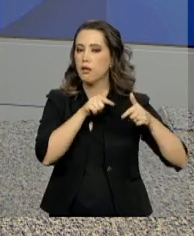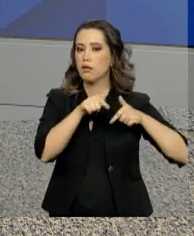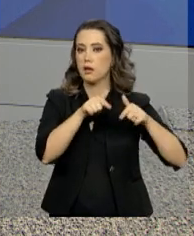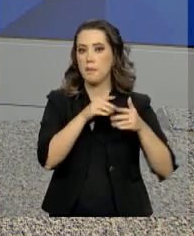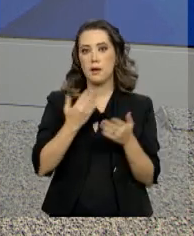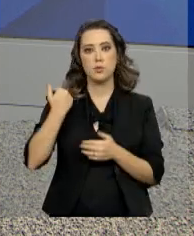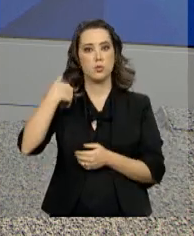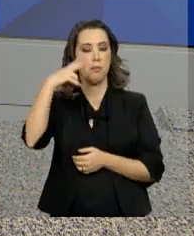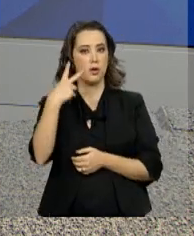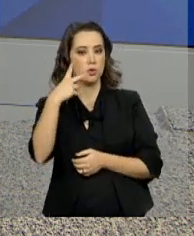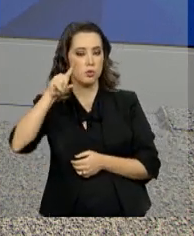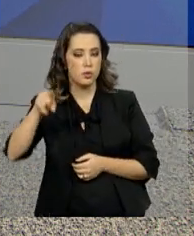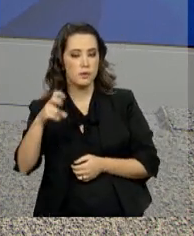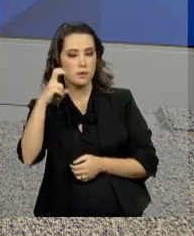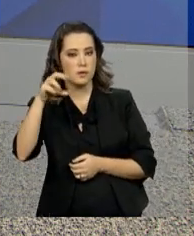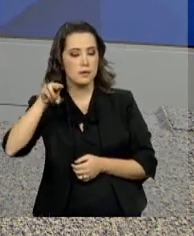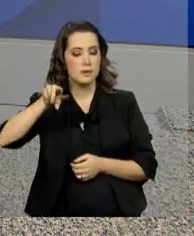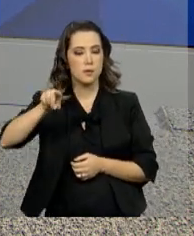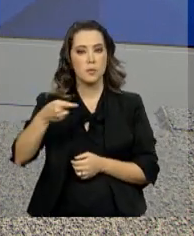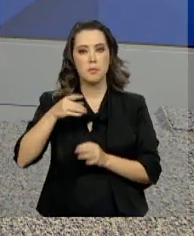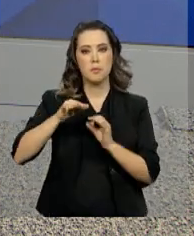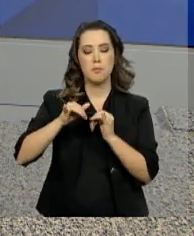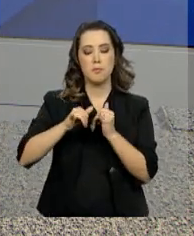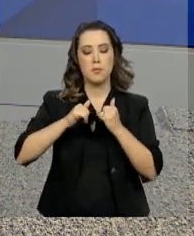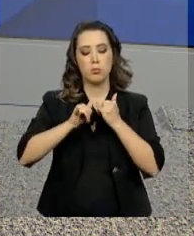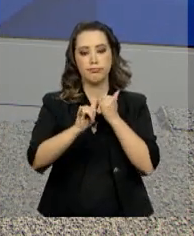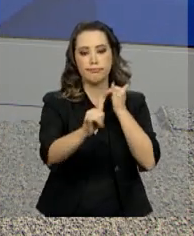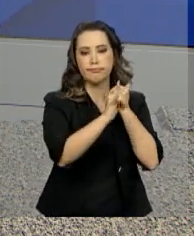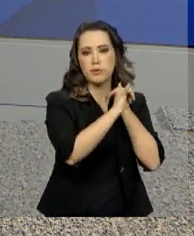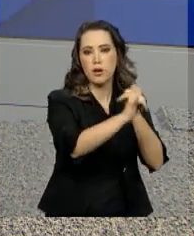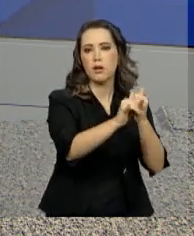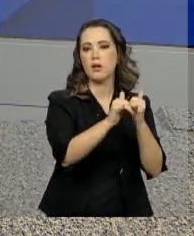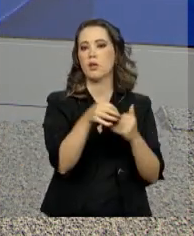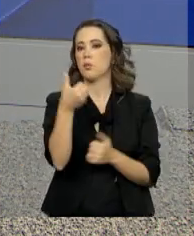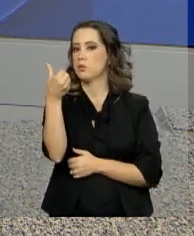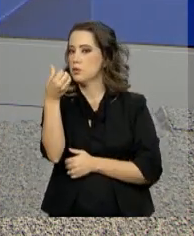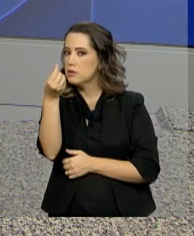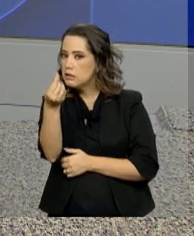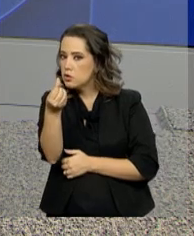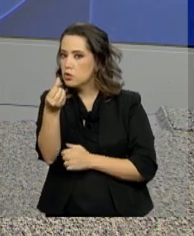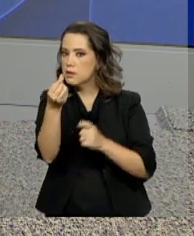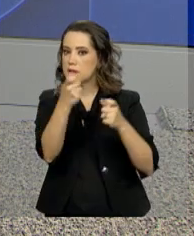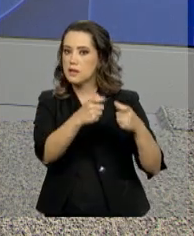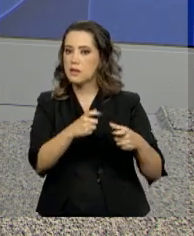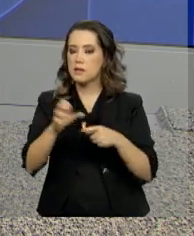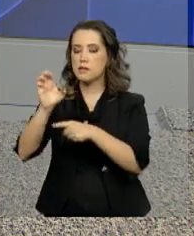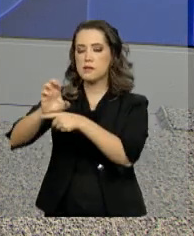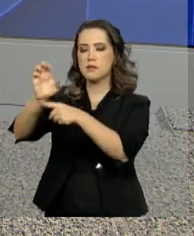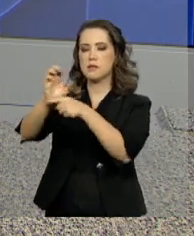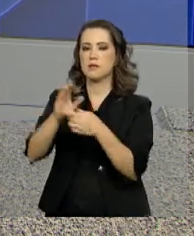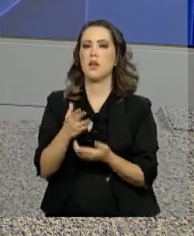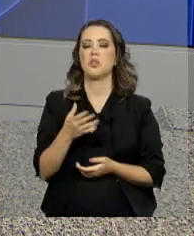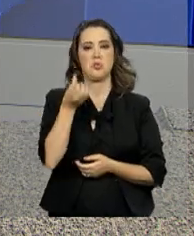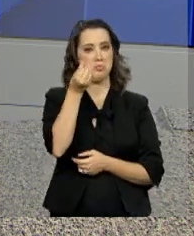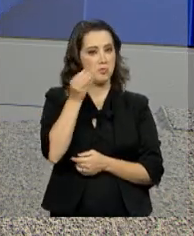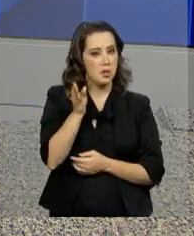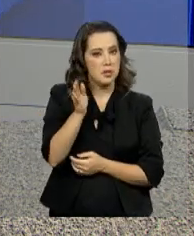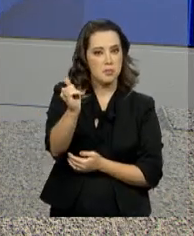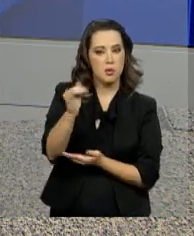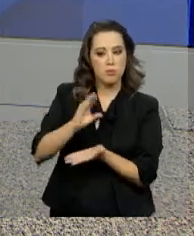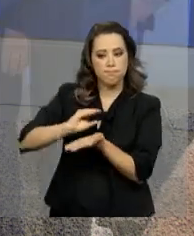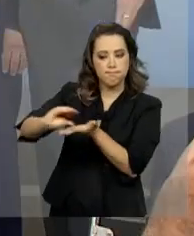quilômetros de novas linhas de transmissão de energia em 16 estados os investimentos chegam a 6 bilhões de reais